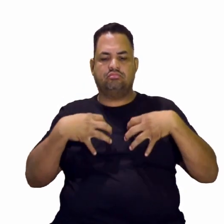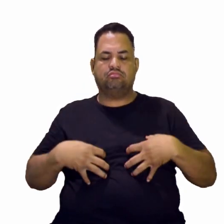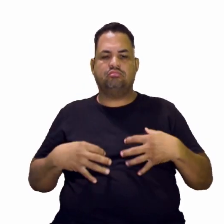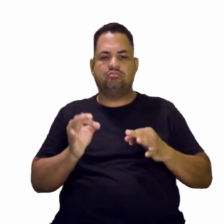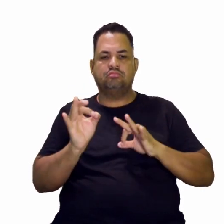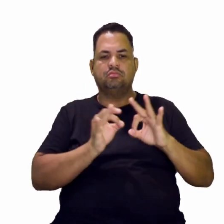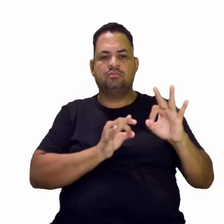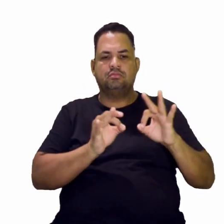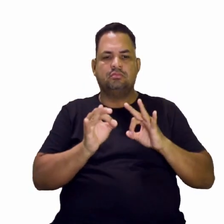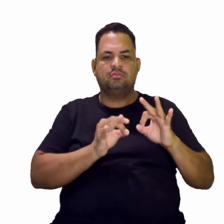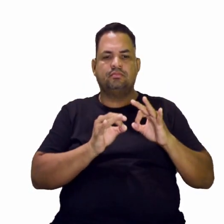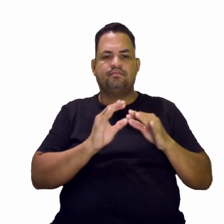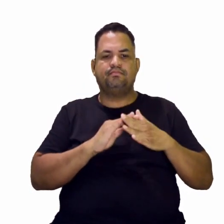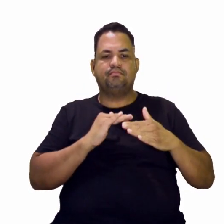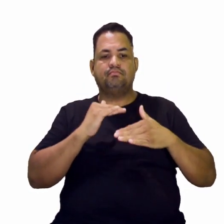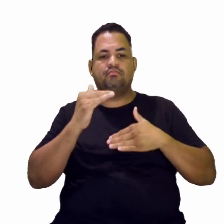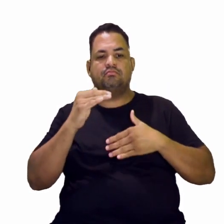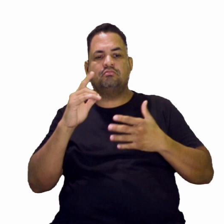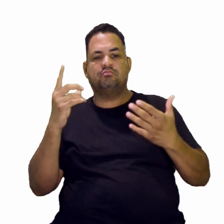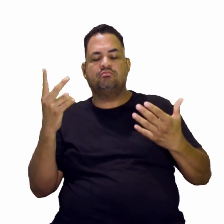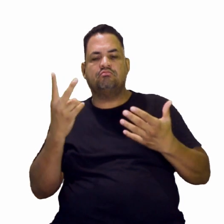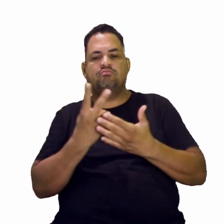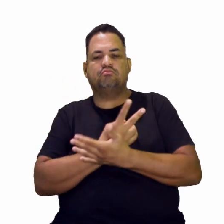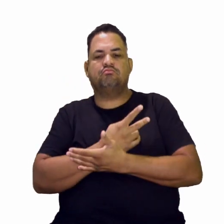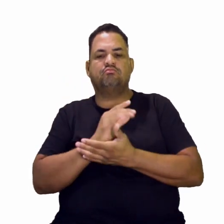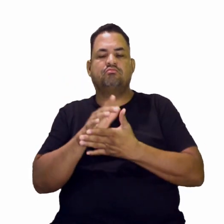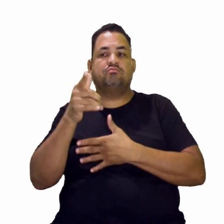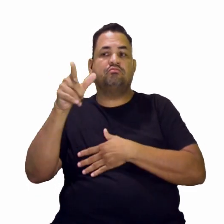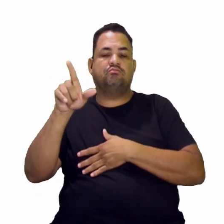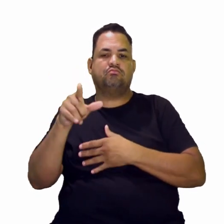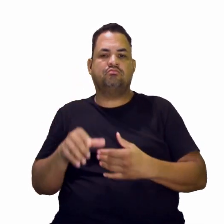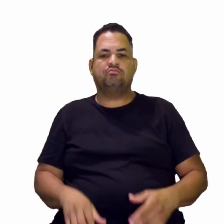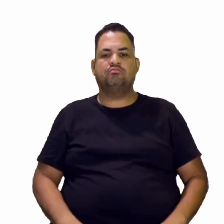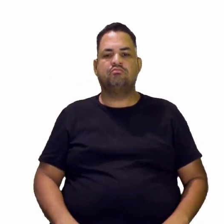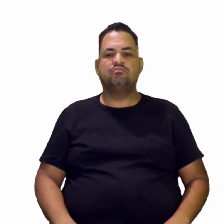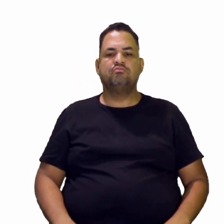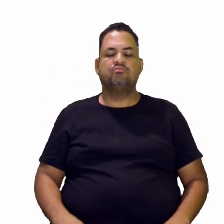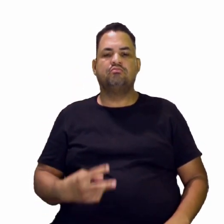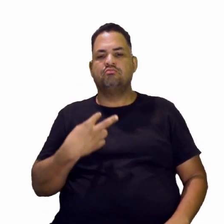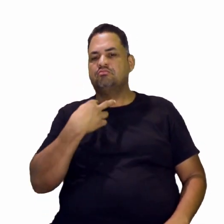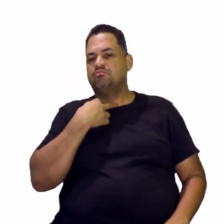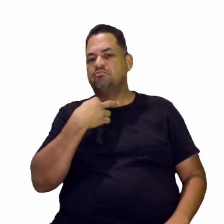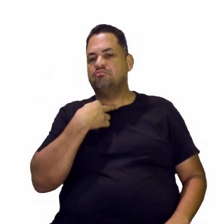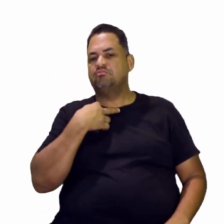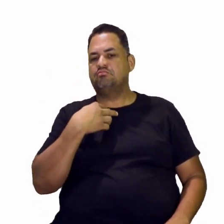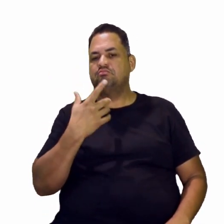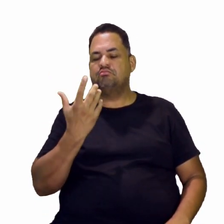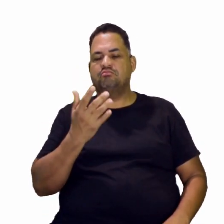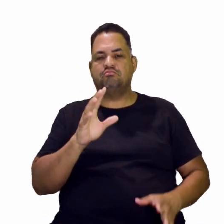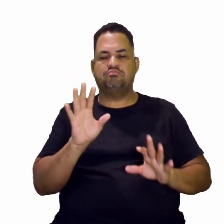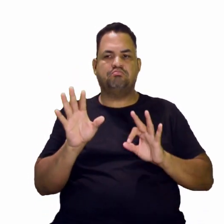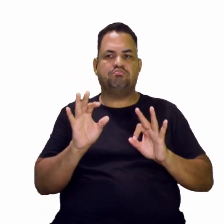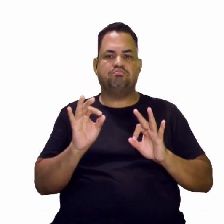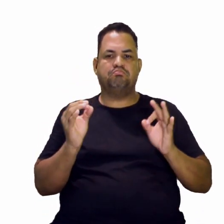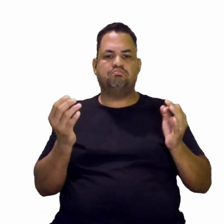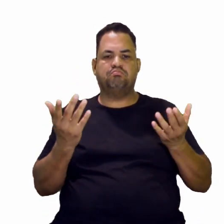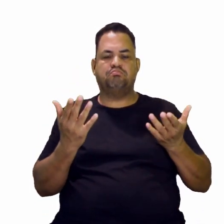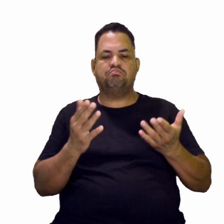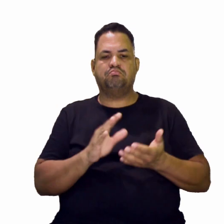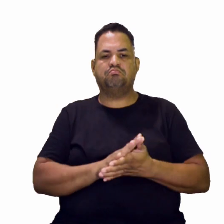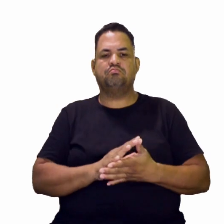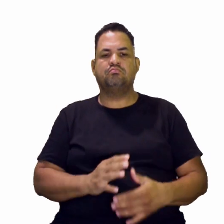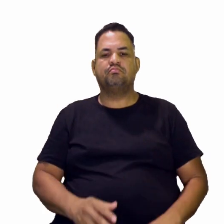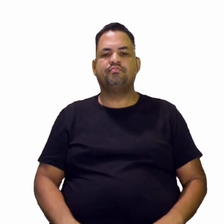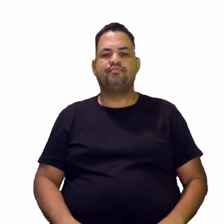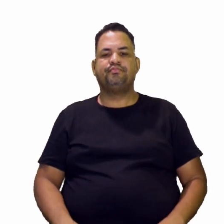preparado mais para uma situação ou para outra, né? Eles não podem, não é certo cada um viver no ambiente